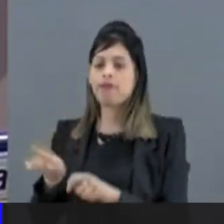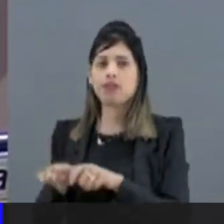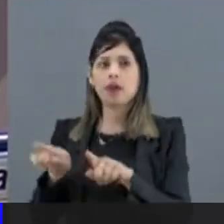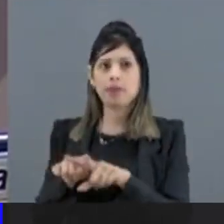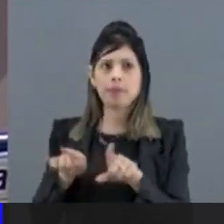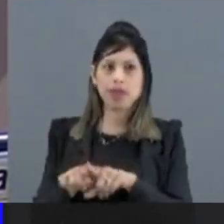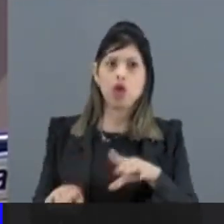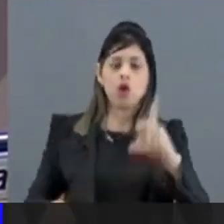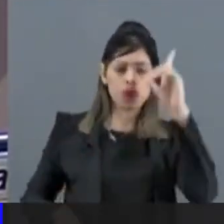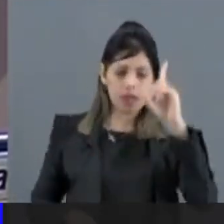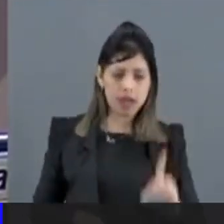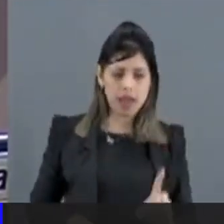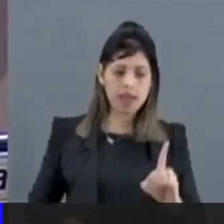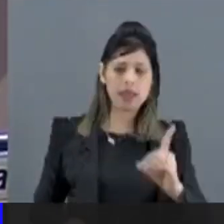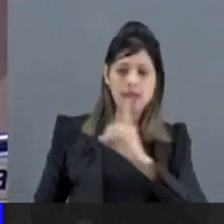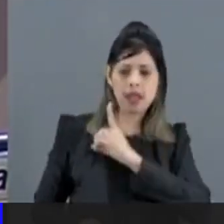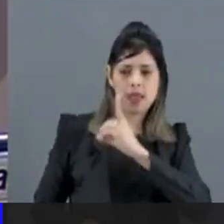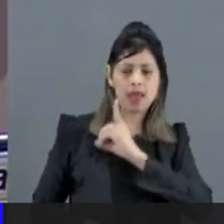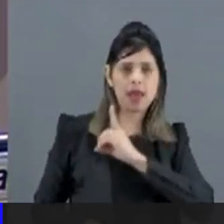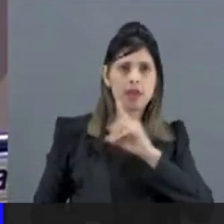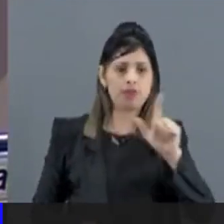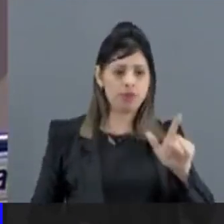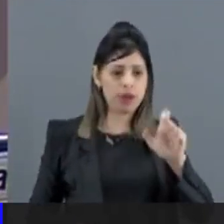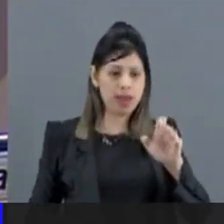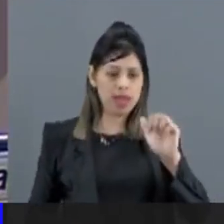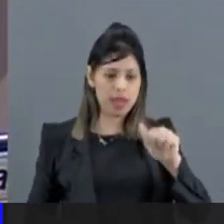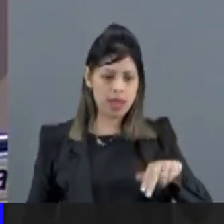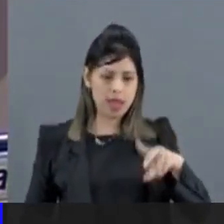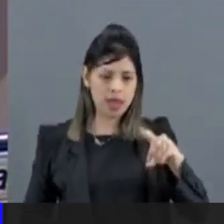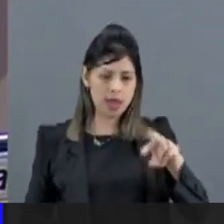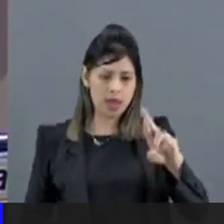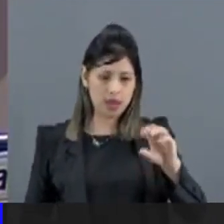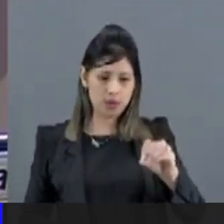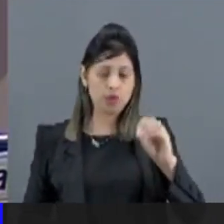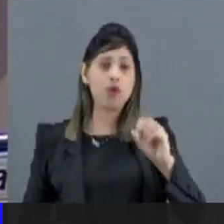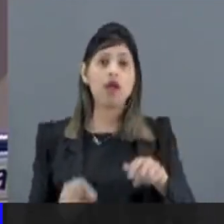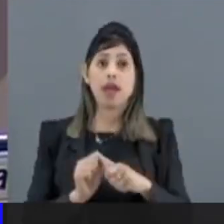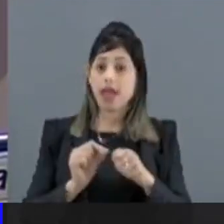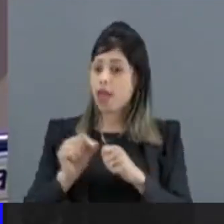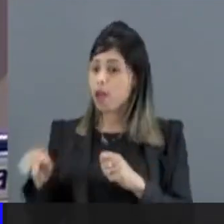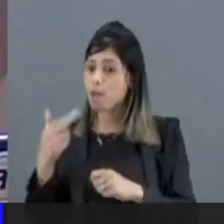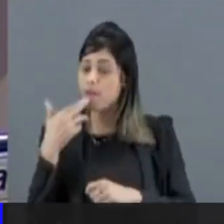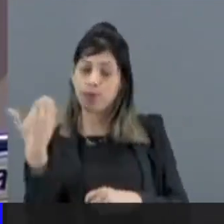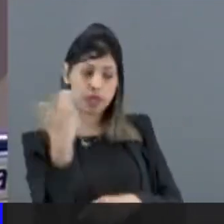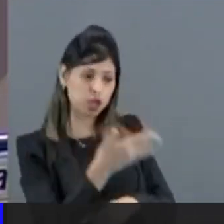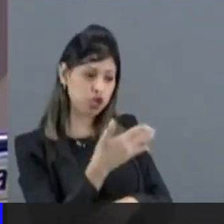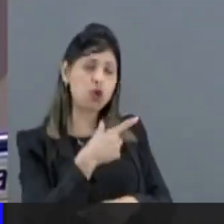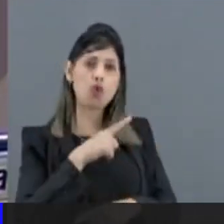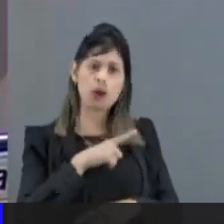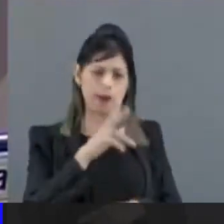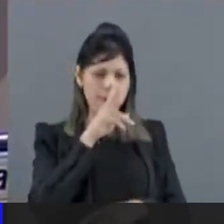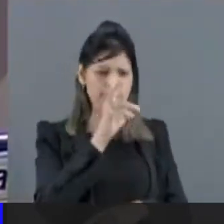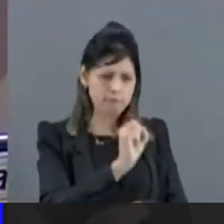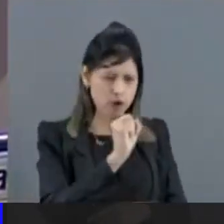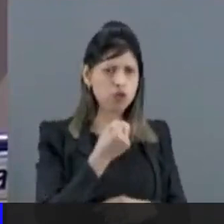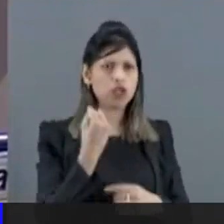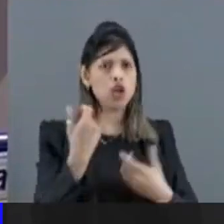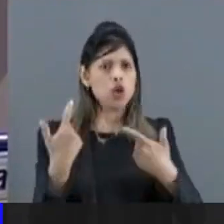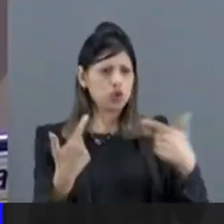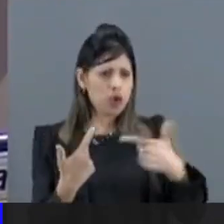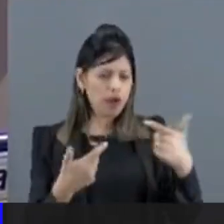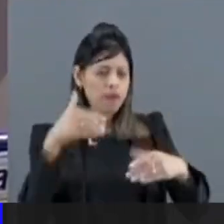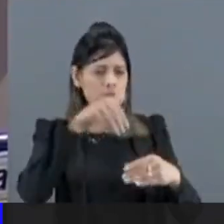Leandro Almada segundo este servidor Torres solicitou reforço de policiamento no segundo turno para a realização de uma operação